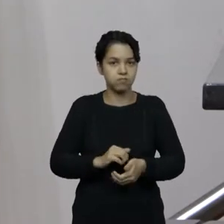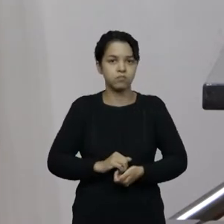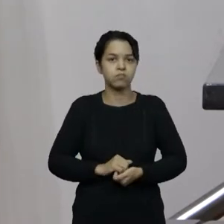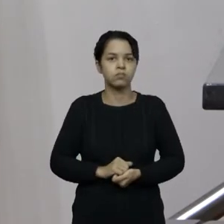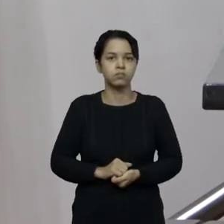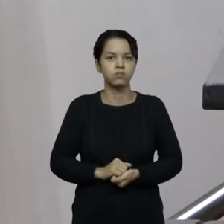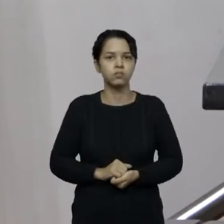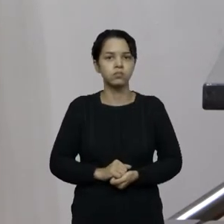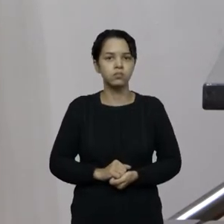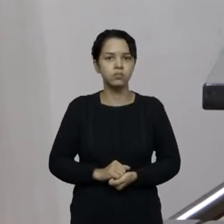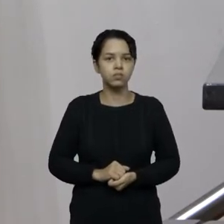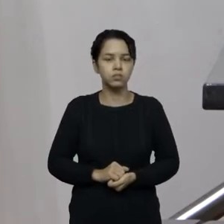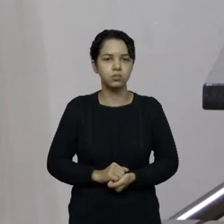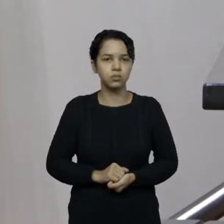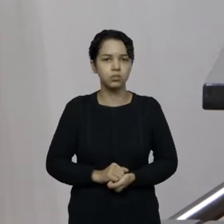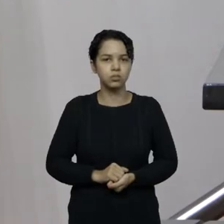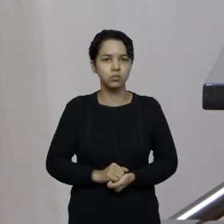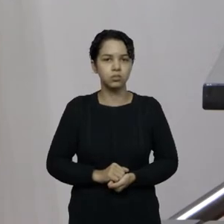as fotos